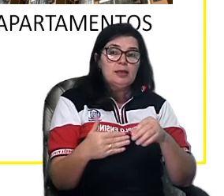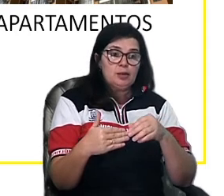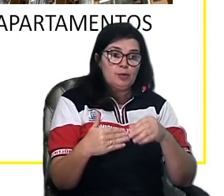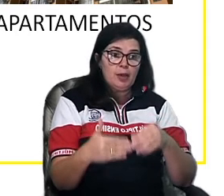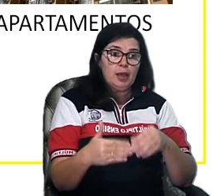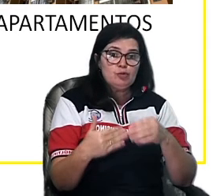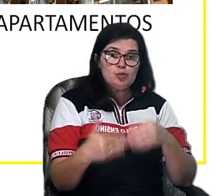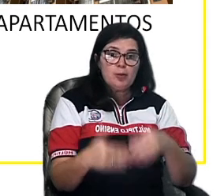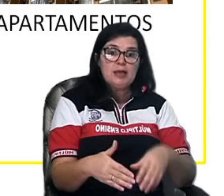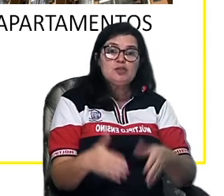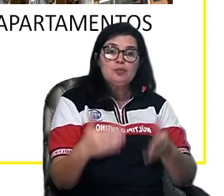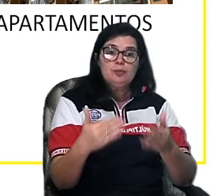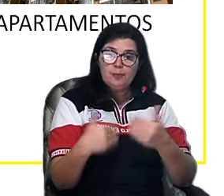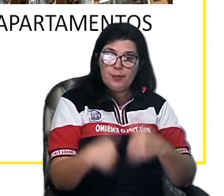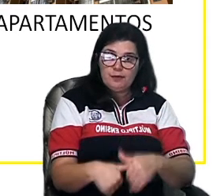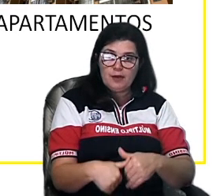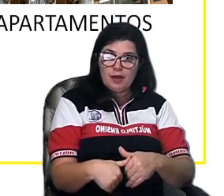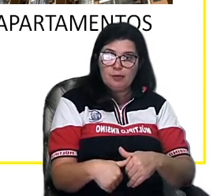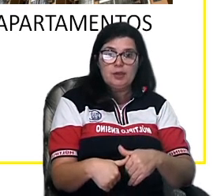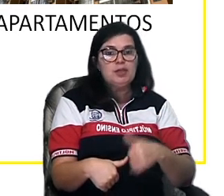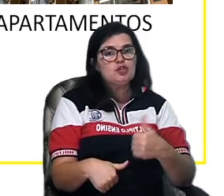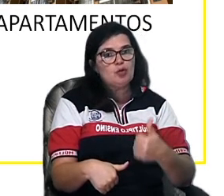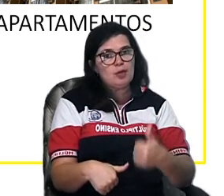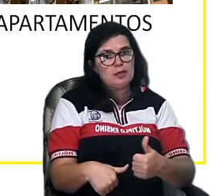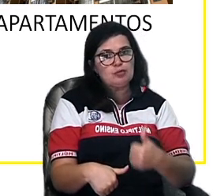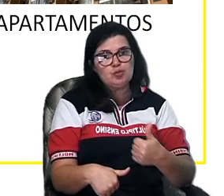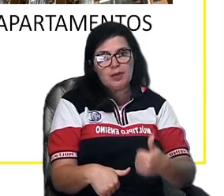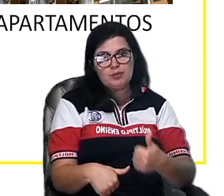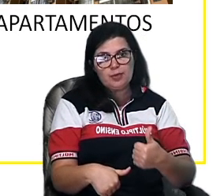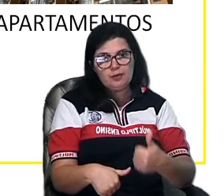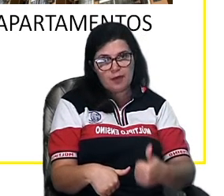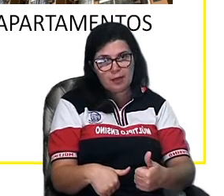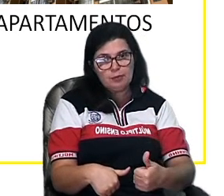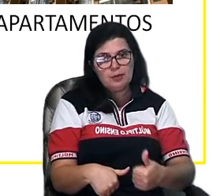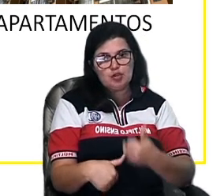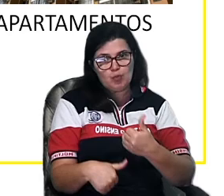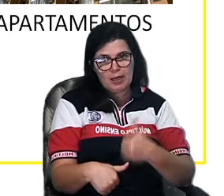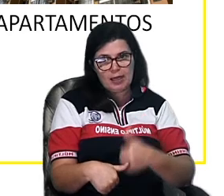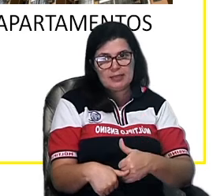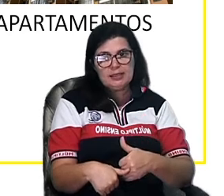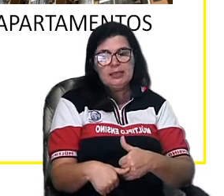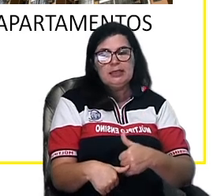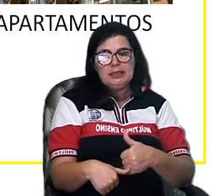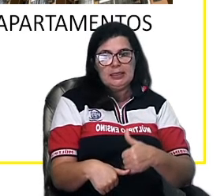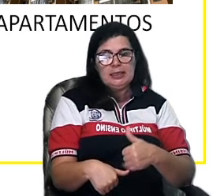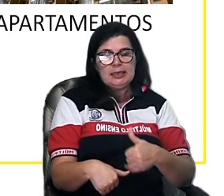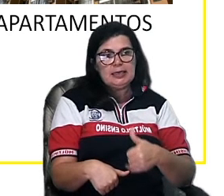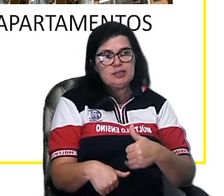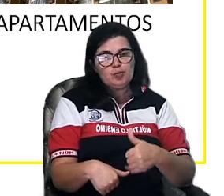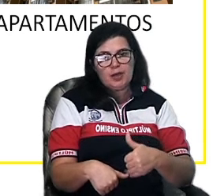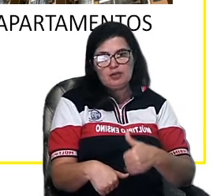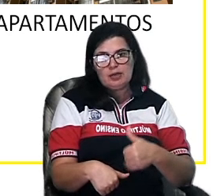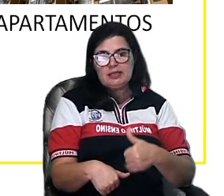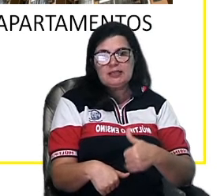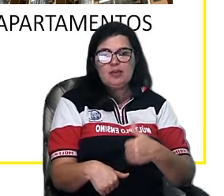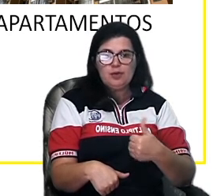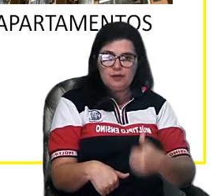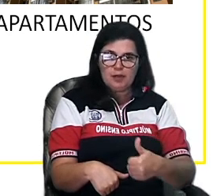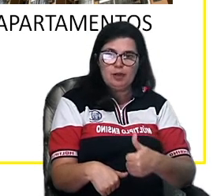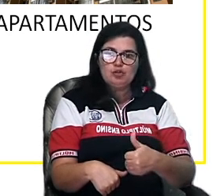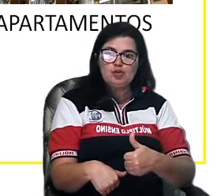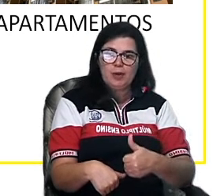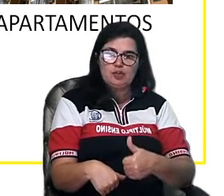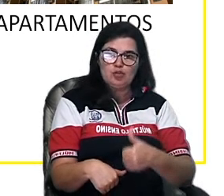praia. Então, é um espaço privado. E só entra no espaço privado da sua casa, né, que esse espaço, além de